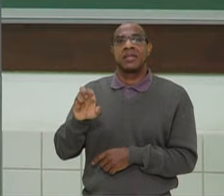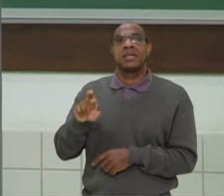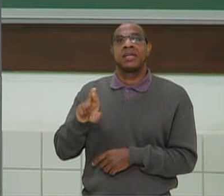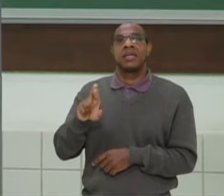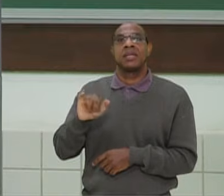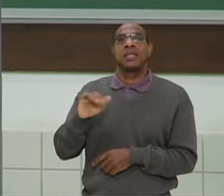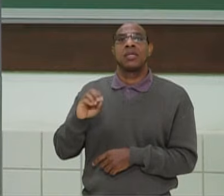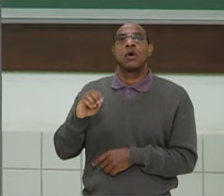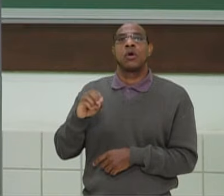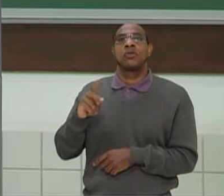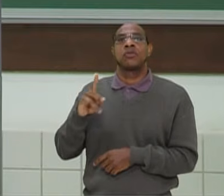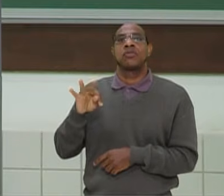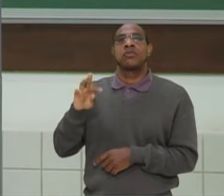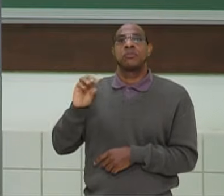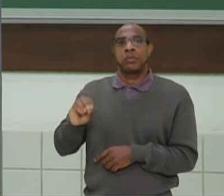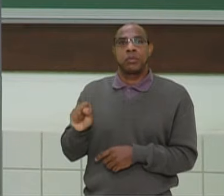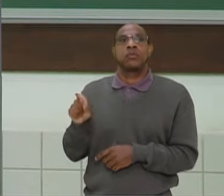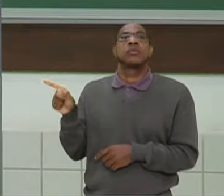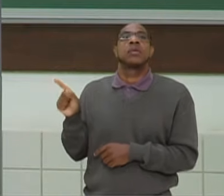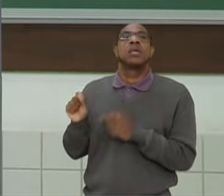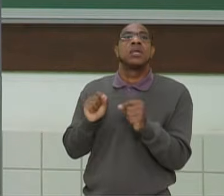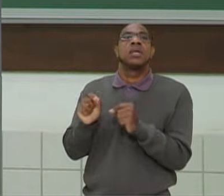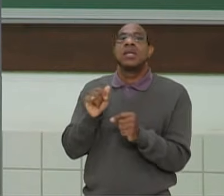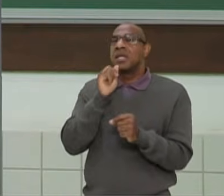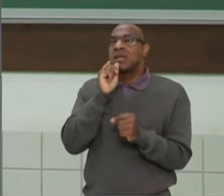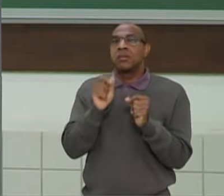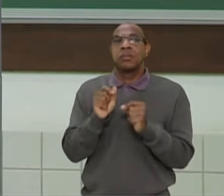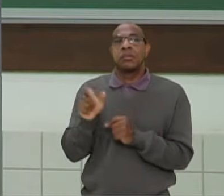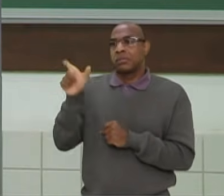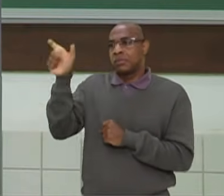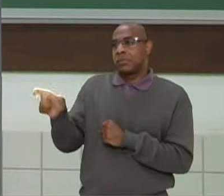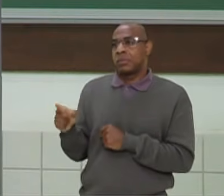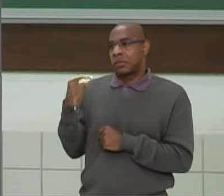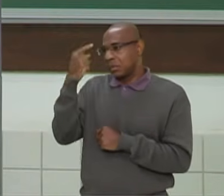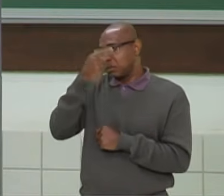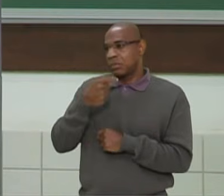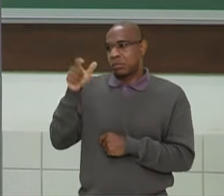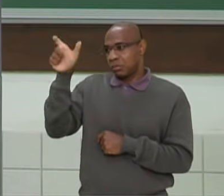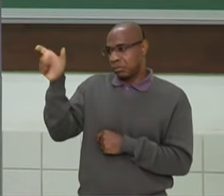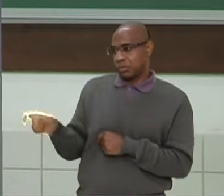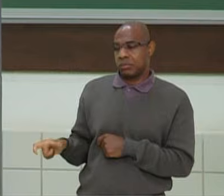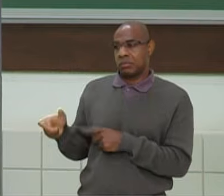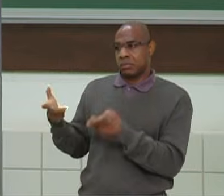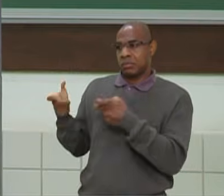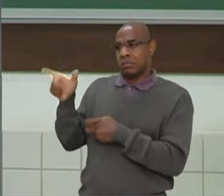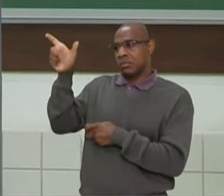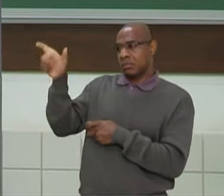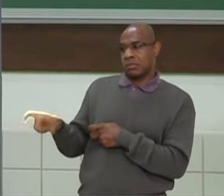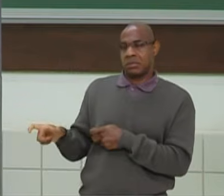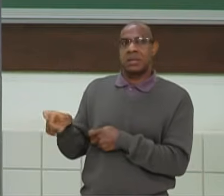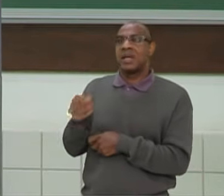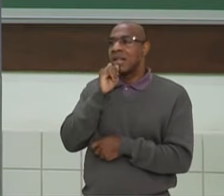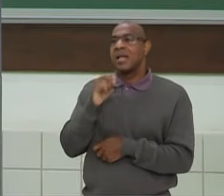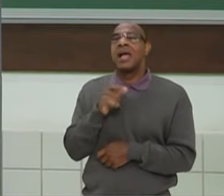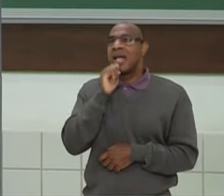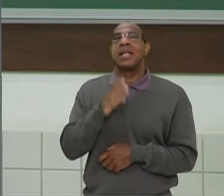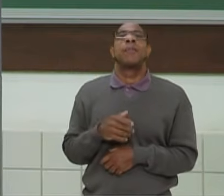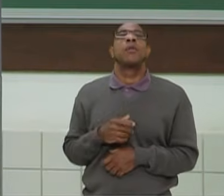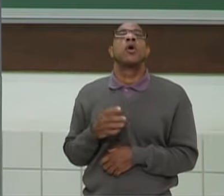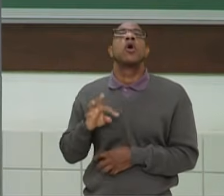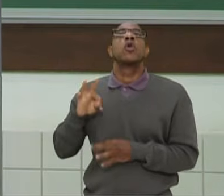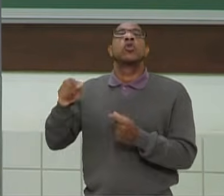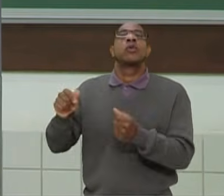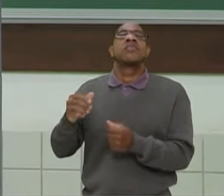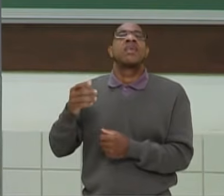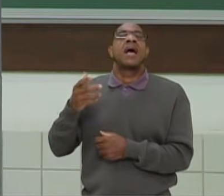gente faz, tipo, quando a gente fala estereotipando, né? Tipo, todas as mulheres fazem tal coisa. Ou sei